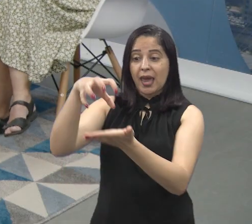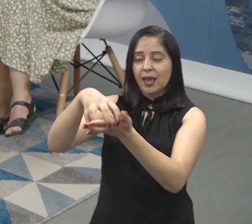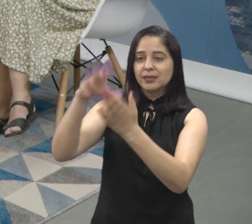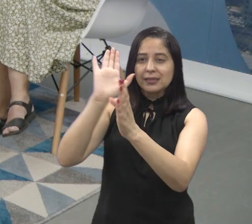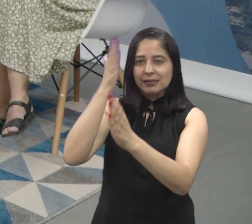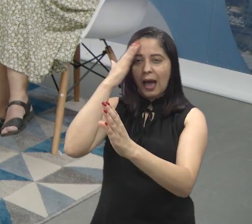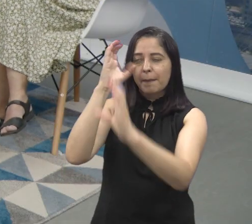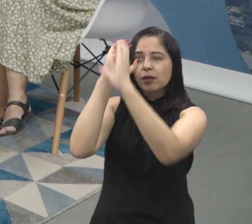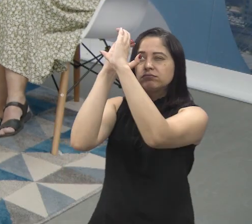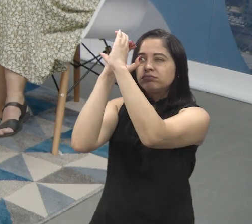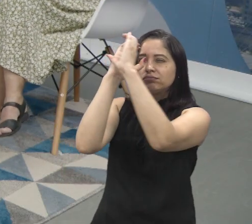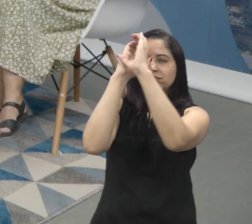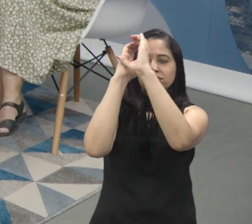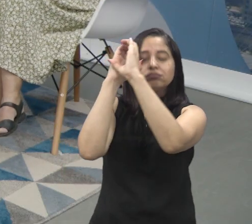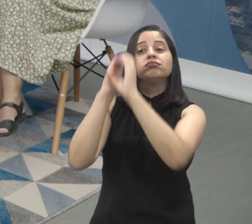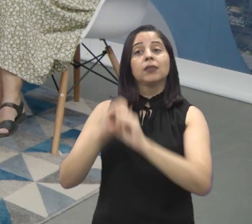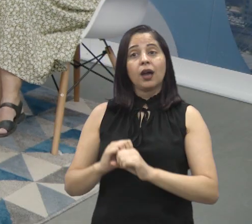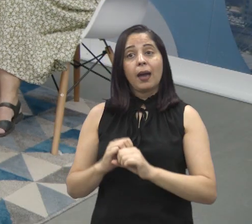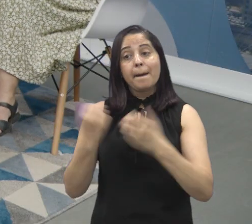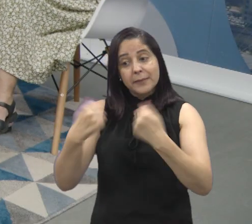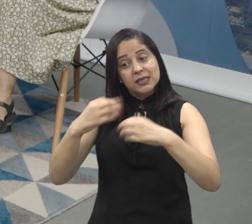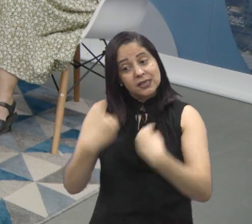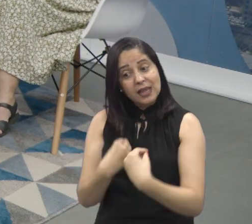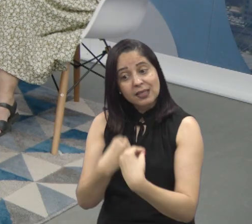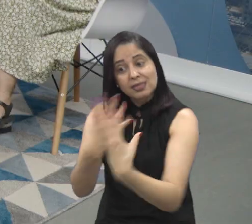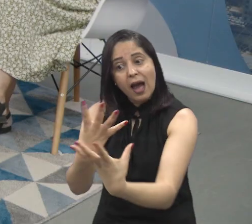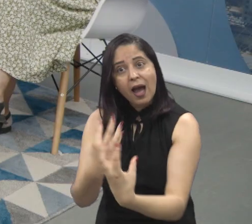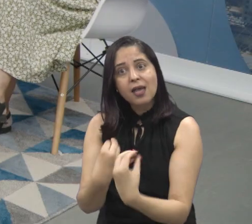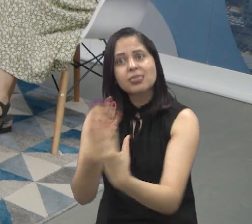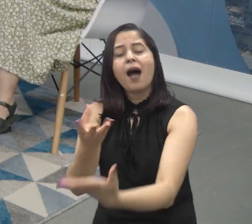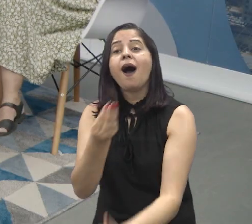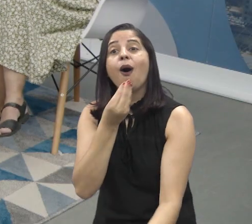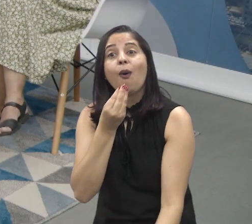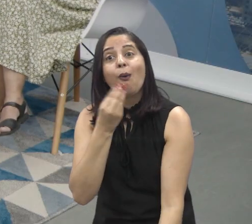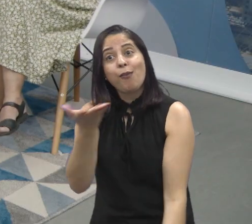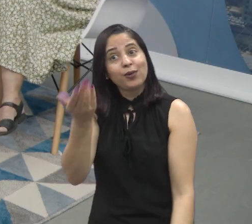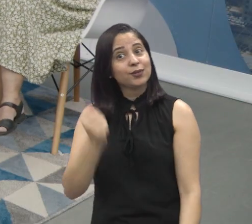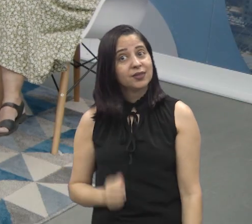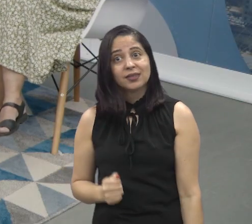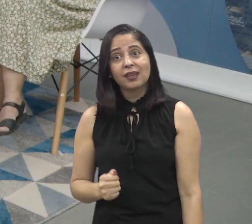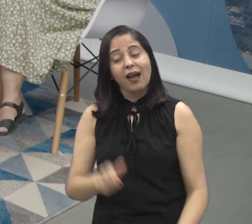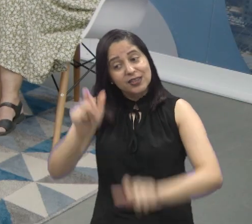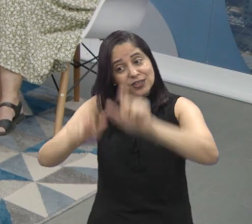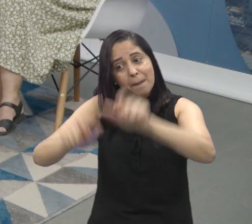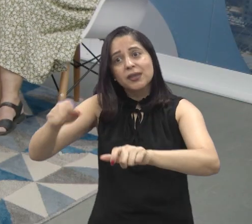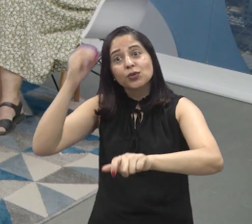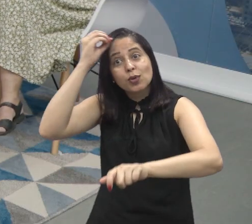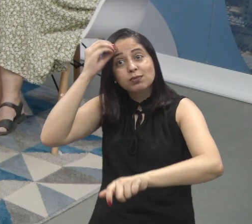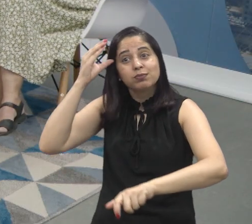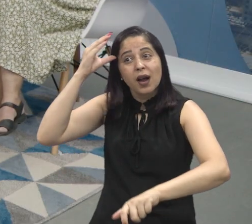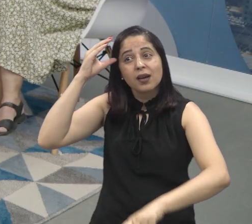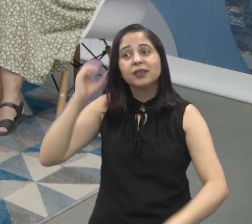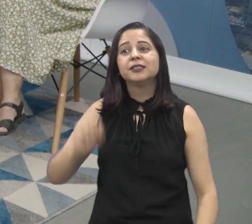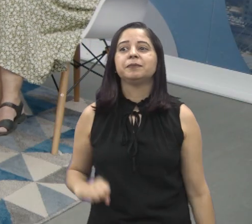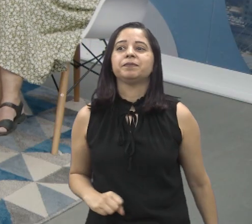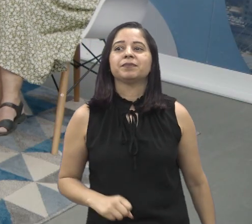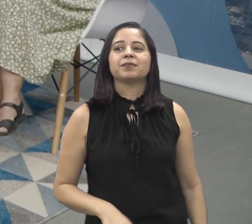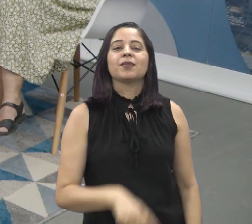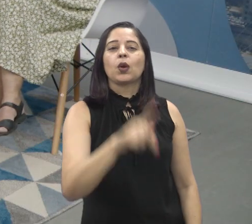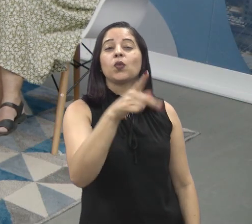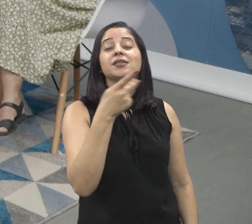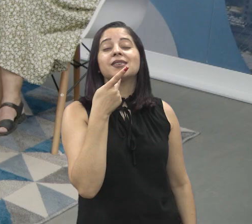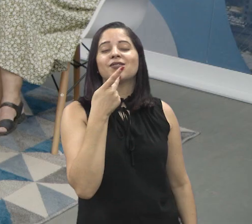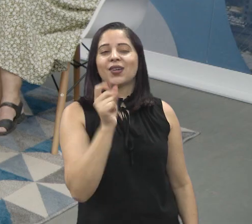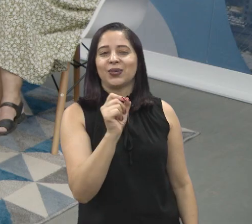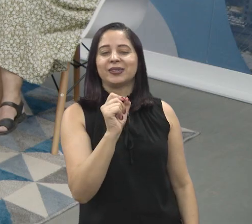pertencimento, dar o conhecimento para poder gerar um respeito ao patrimônio da cidade. Isso é importantíssimo. É isso. Você falou do City